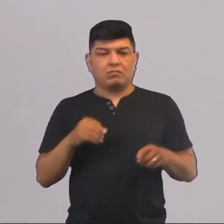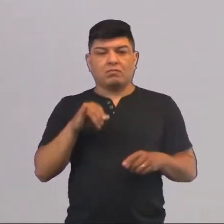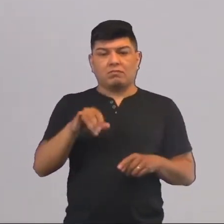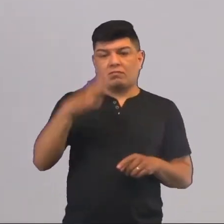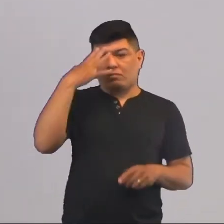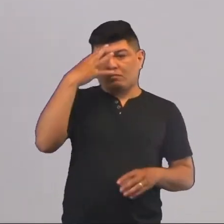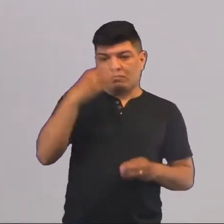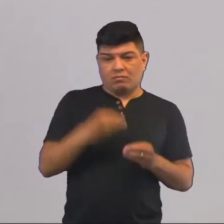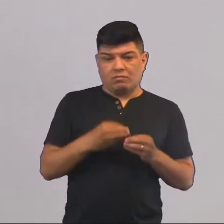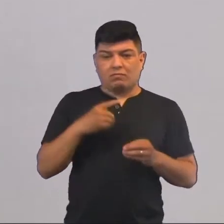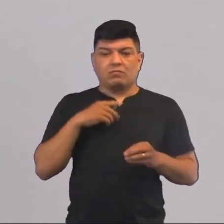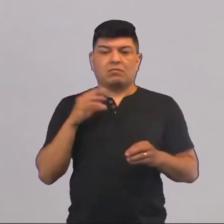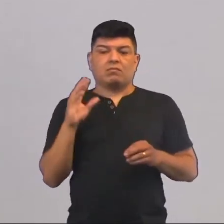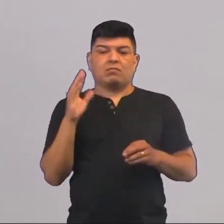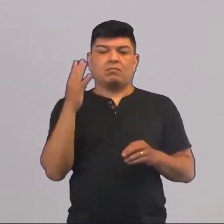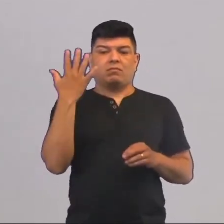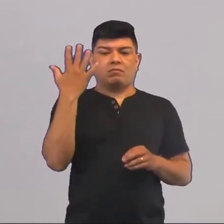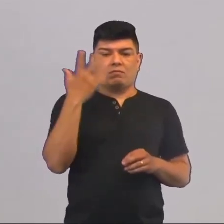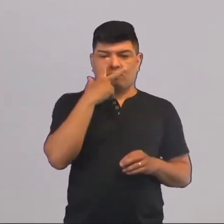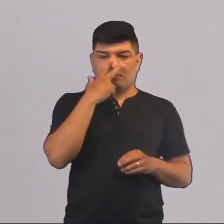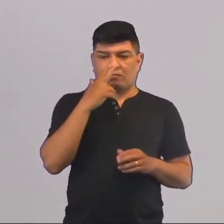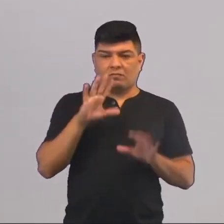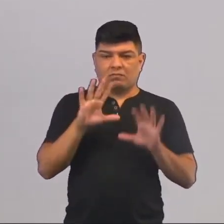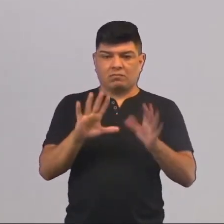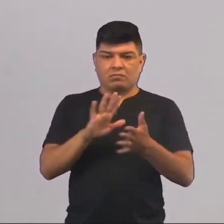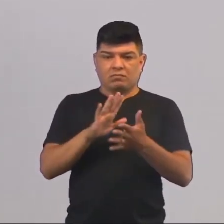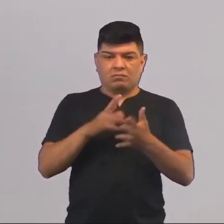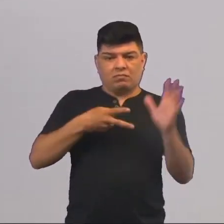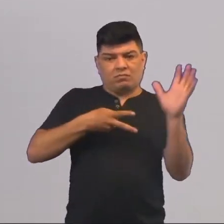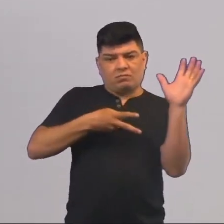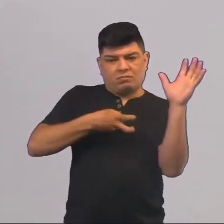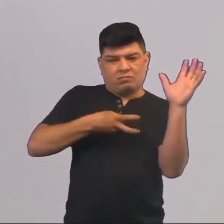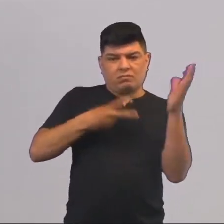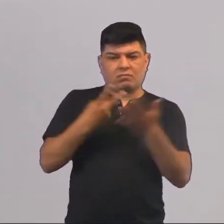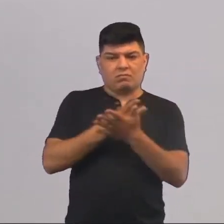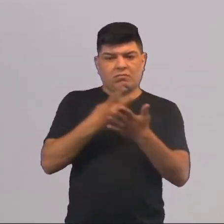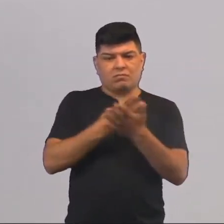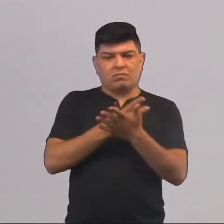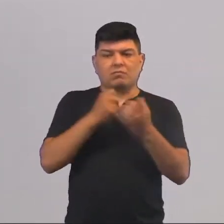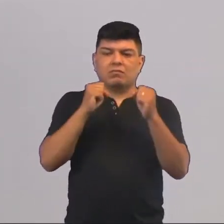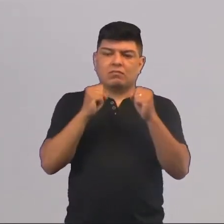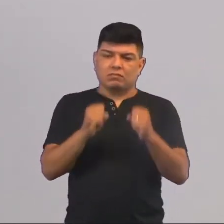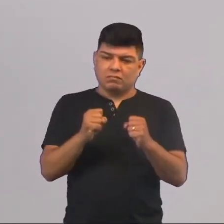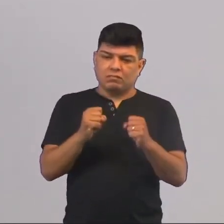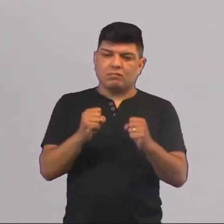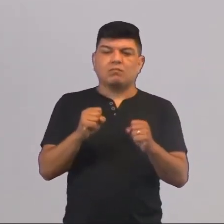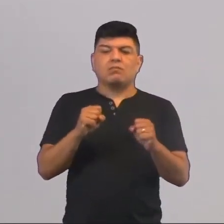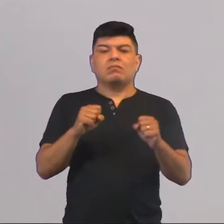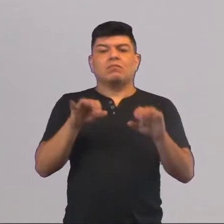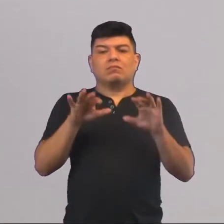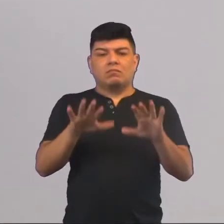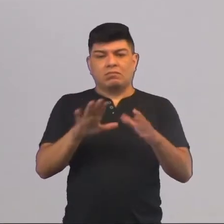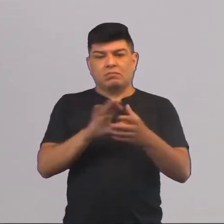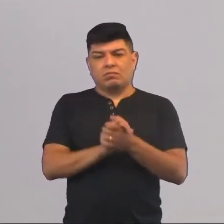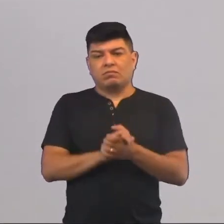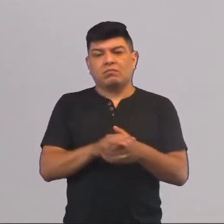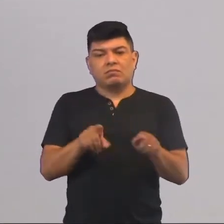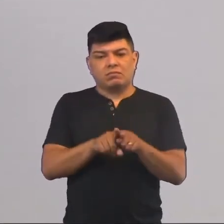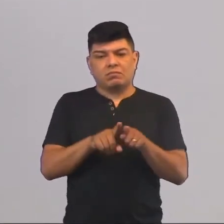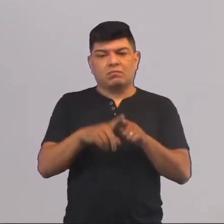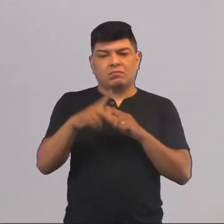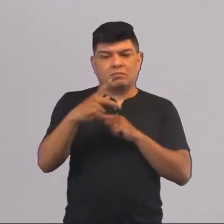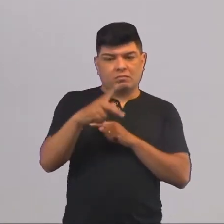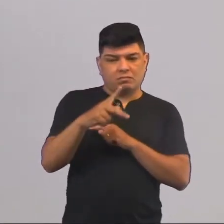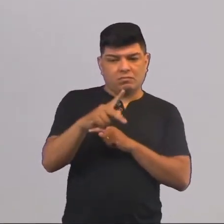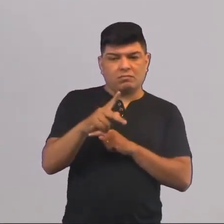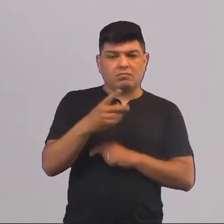você sabe que está acontecendo alguma forma de exploração e você tem como conter, você vai, né, também fazer